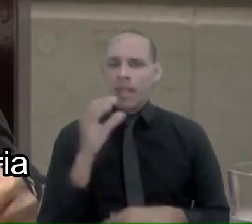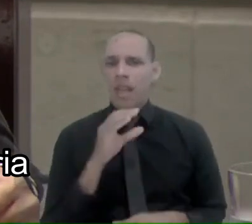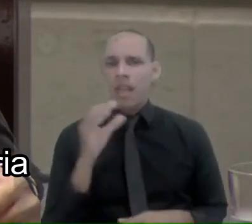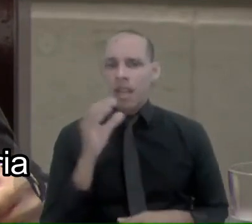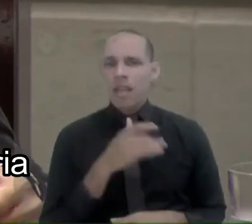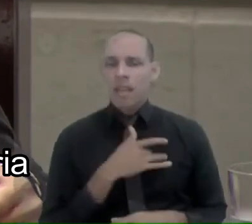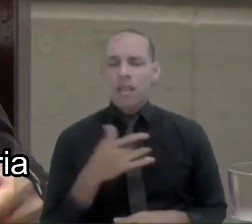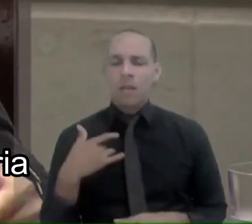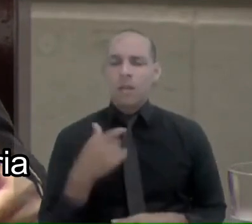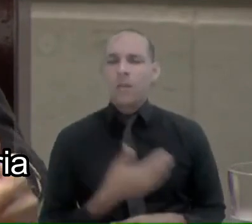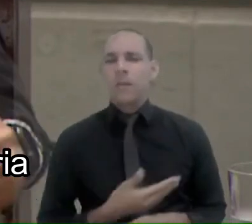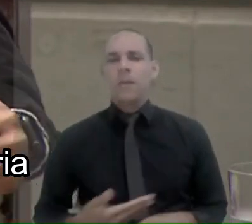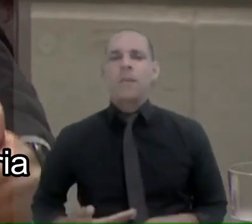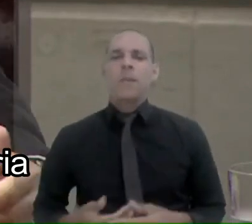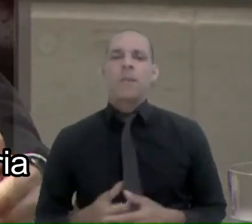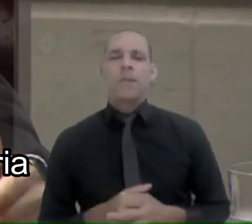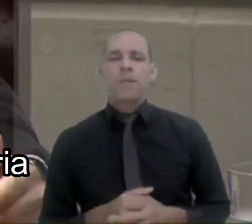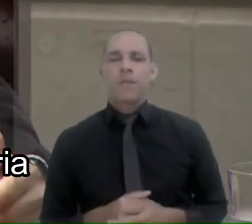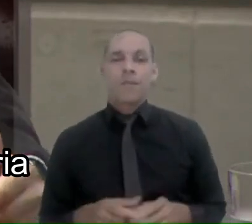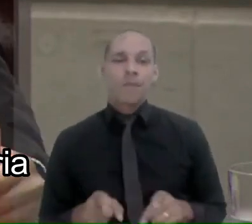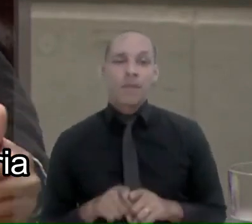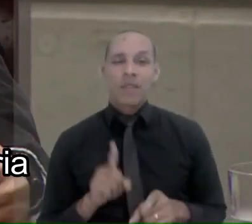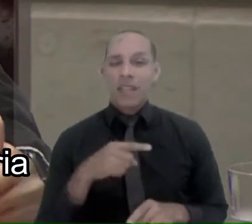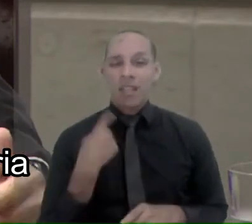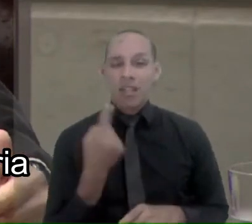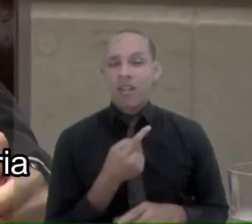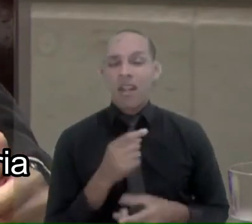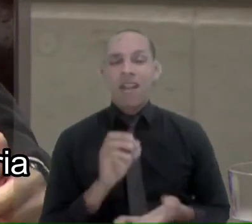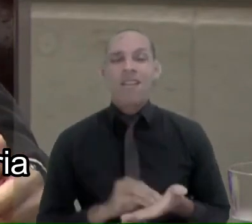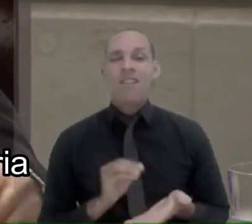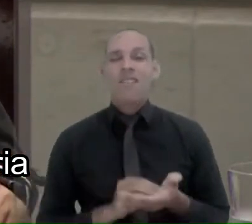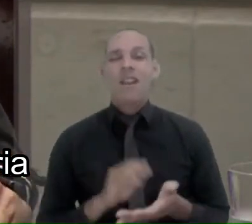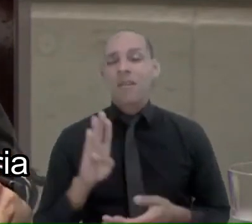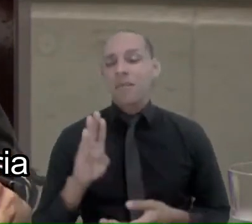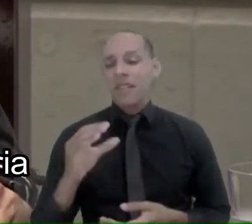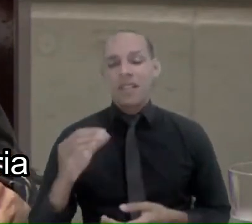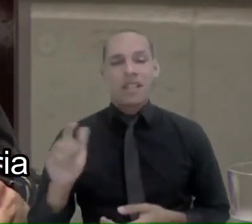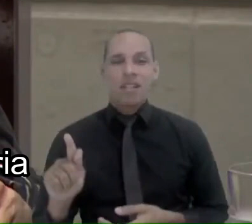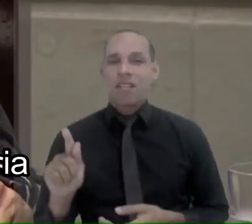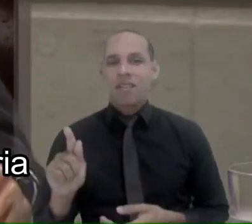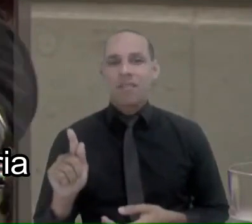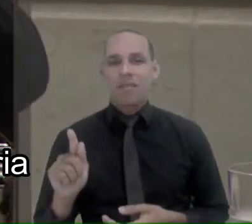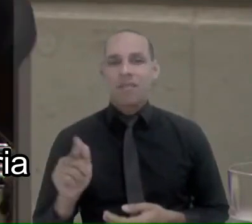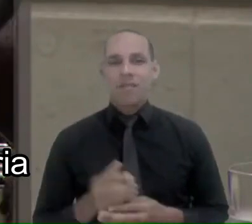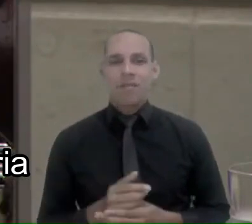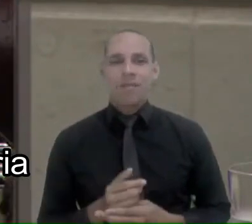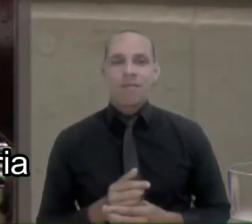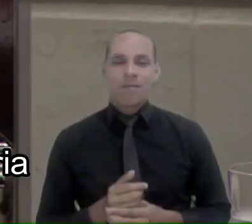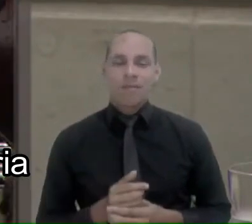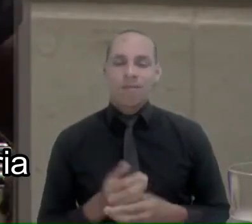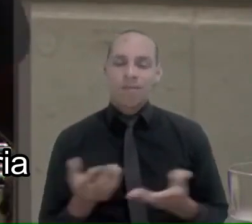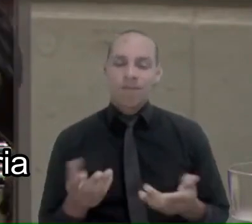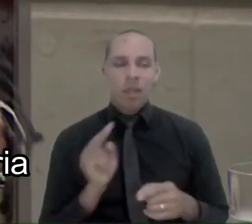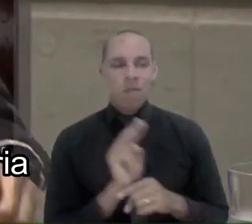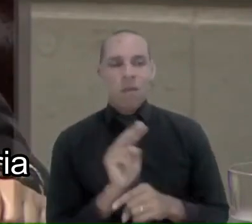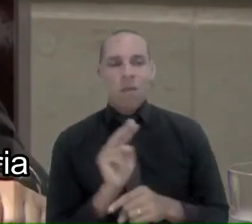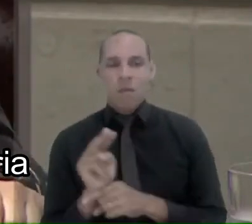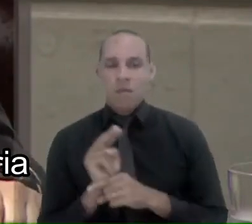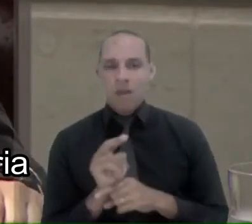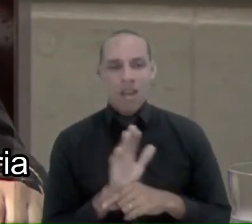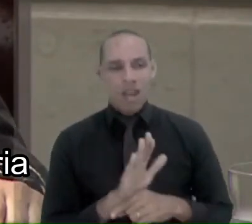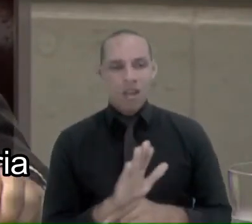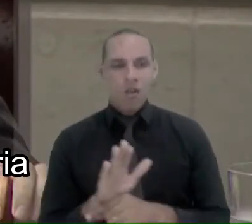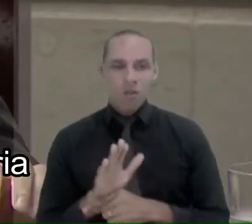E convivíamos com um desabastecimento de BCG, uma dificuldade de fazer a cobertura vacinal da nossa população. Pode passar, por